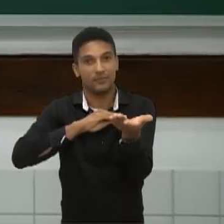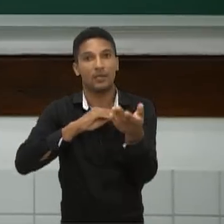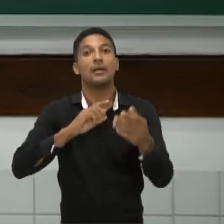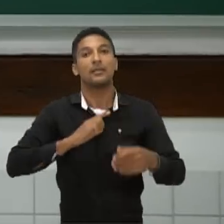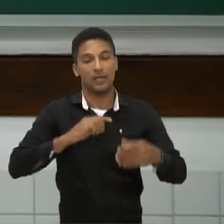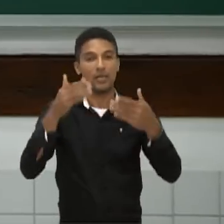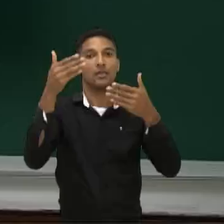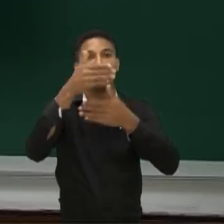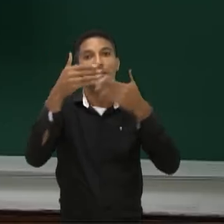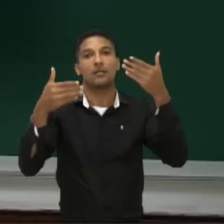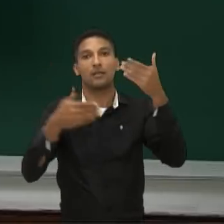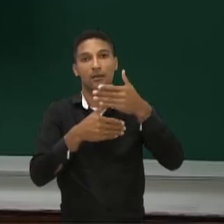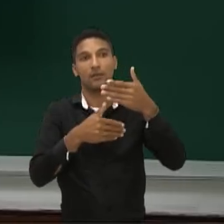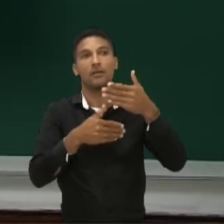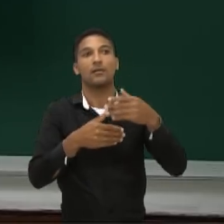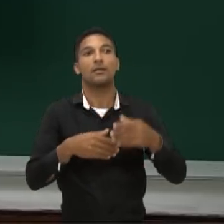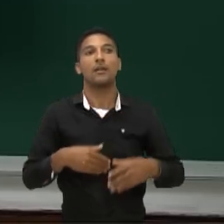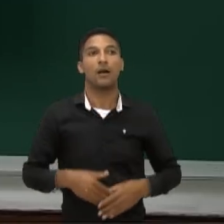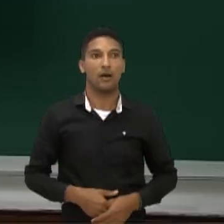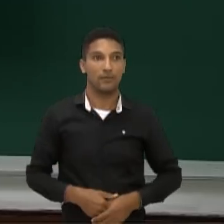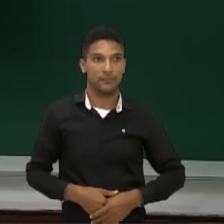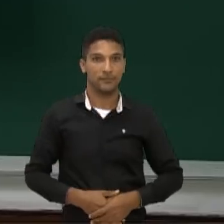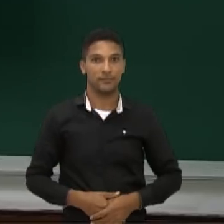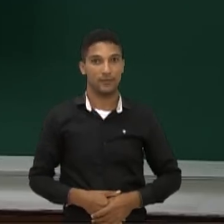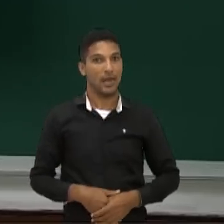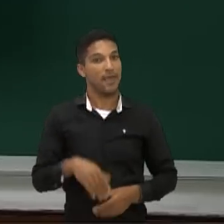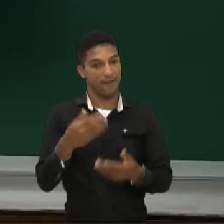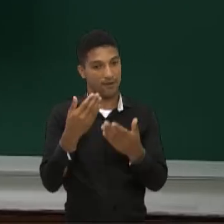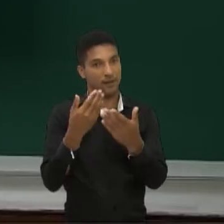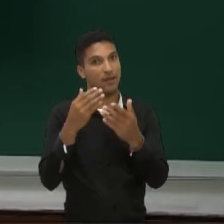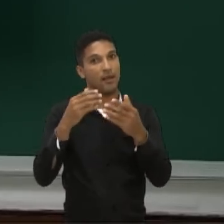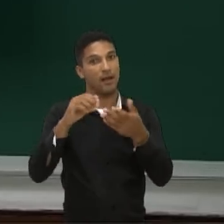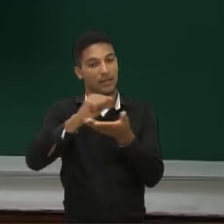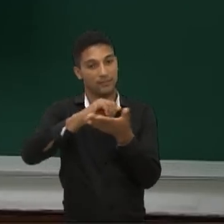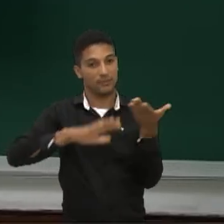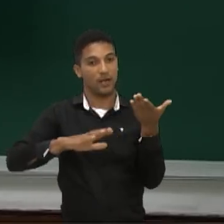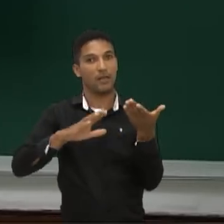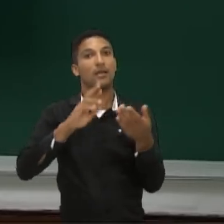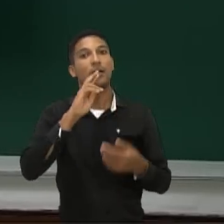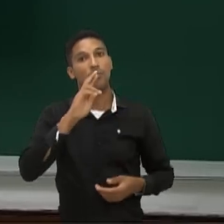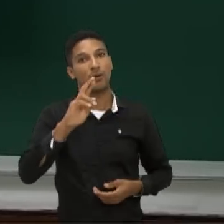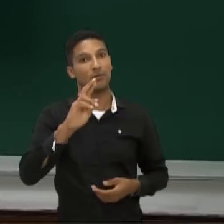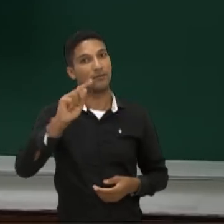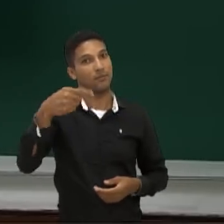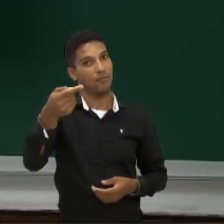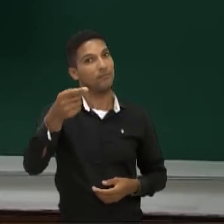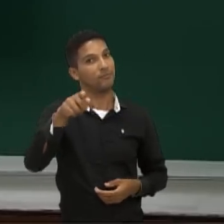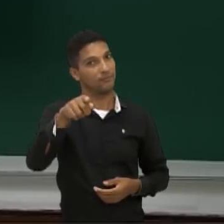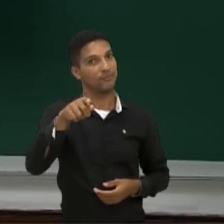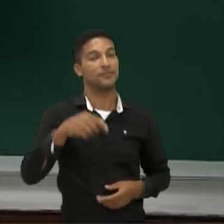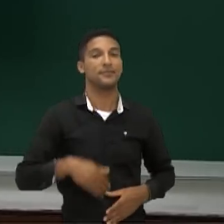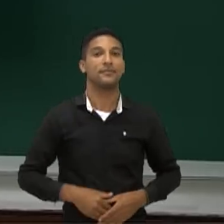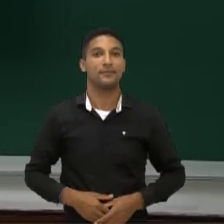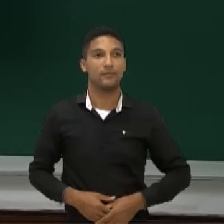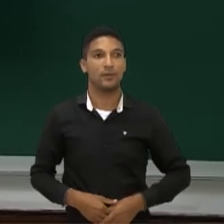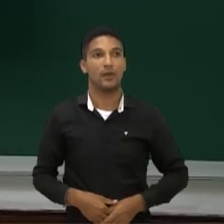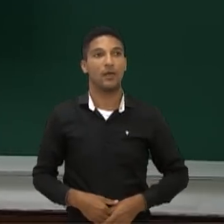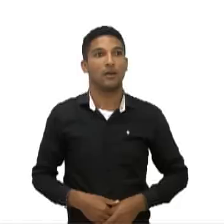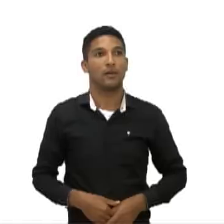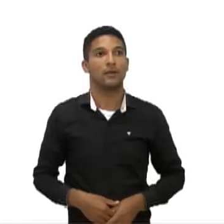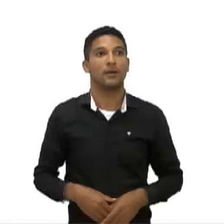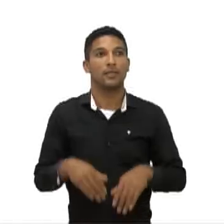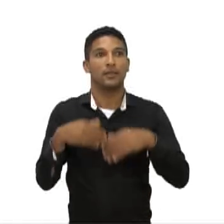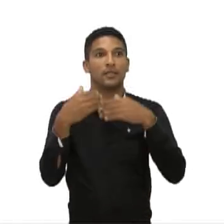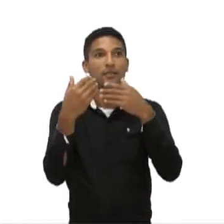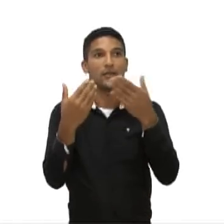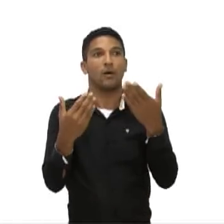lá. Então, vamos lá, né? O que que nós falamos nessa aula? Então, nós falamos sobre o tal do triângulo, não é verdade, pessoal? Falamos